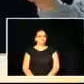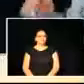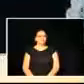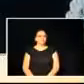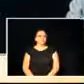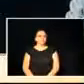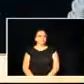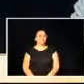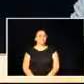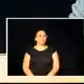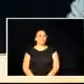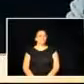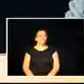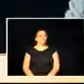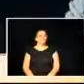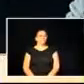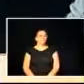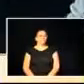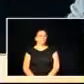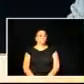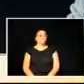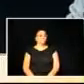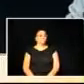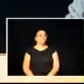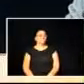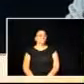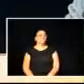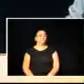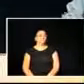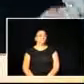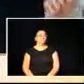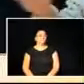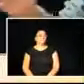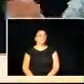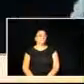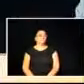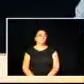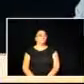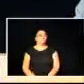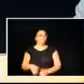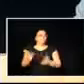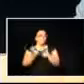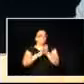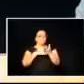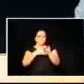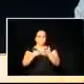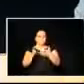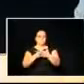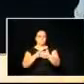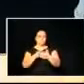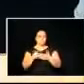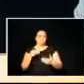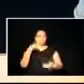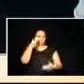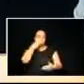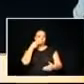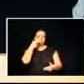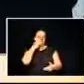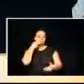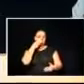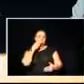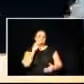Como se diz, é passar melado na boca de criança, não dá nem para você... comer o doce,